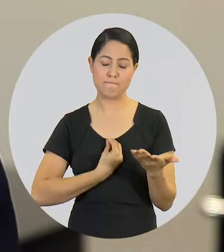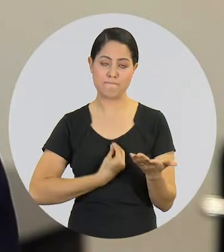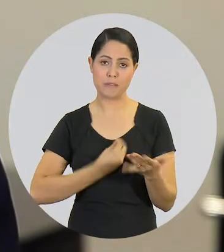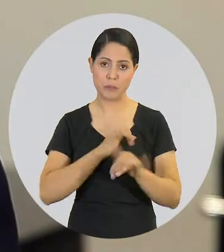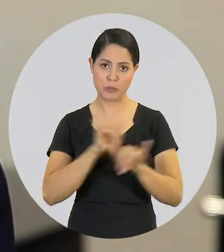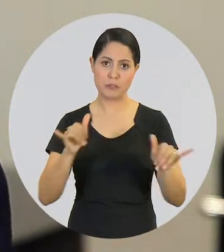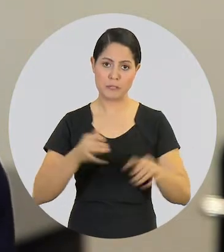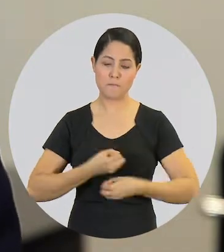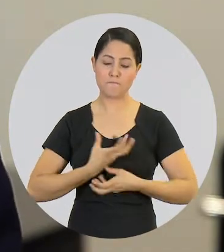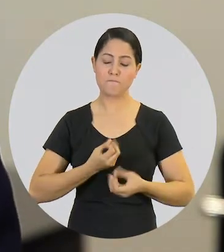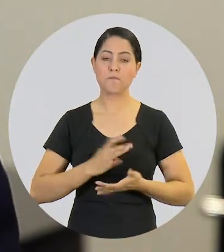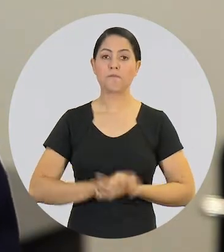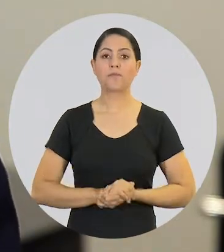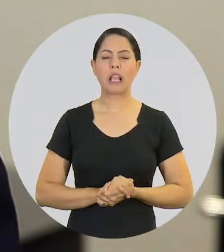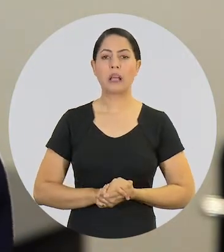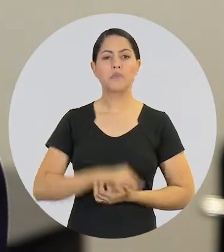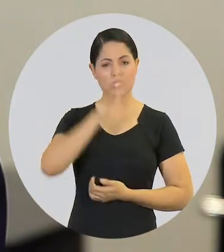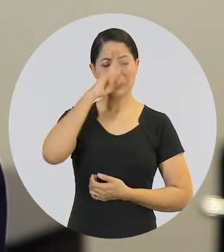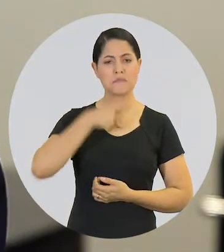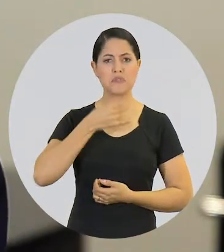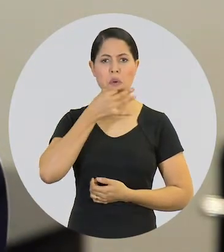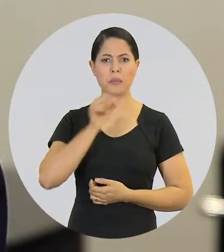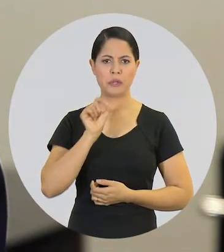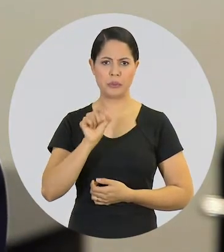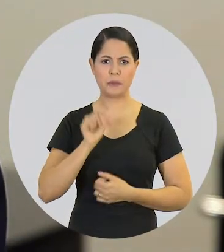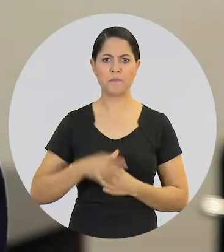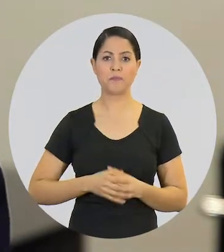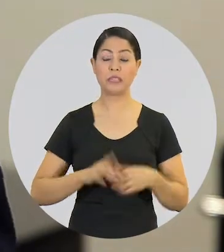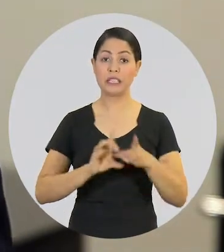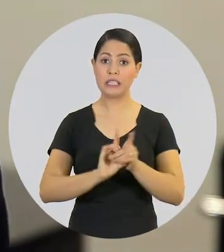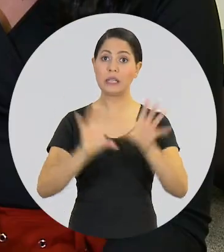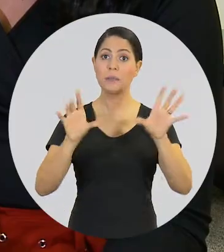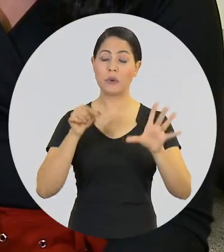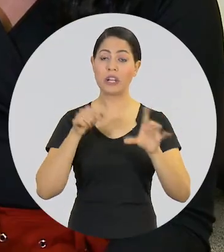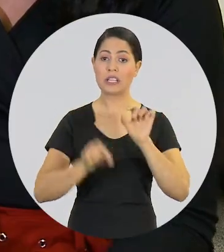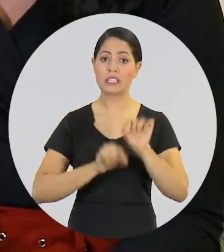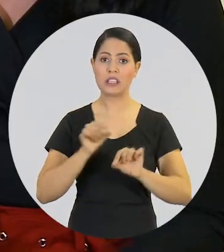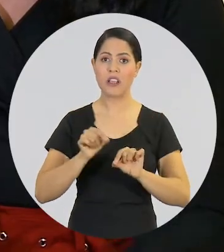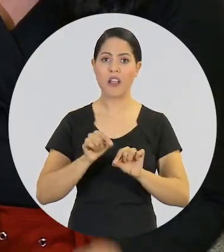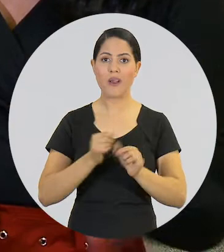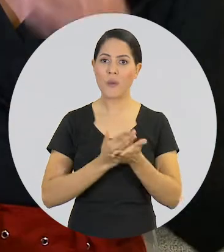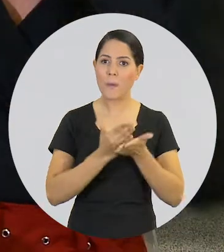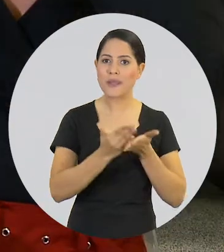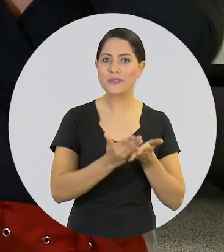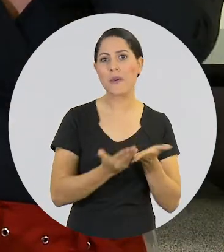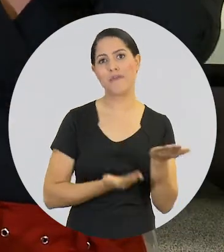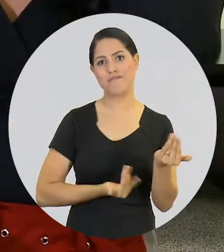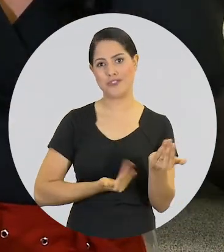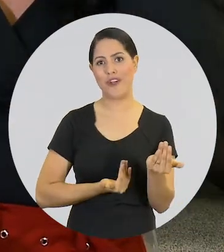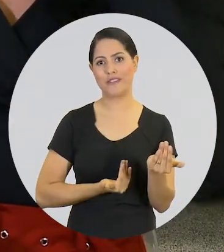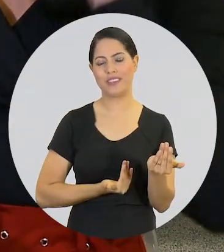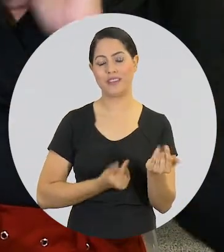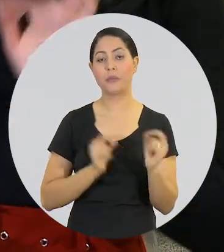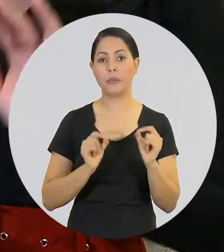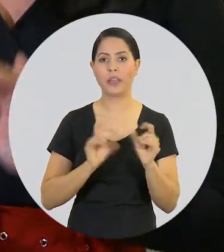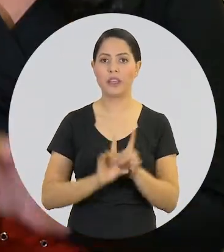estamos aqui falando, né? Mas eu diria que a nossa democracia também é uma democracia muito jovem e por ser uma